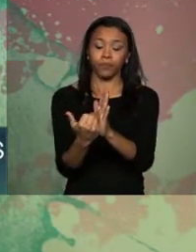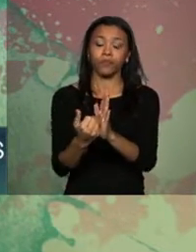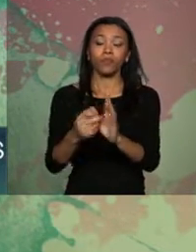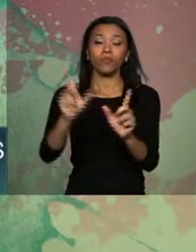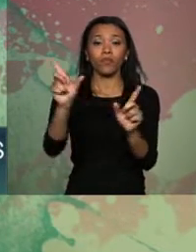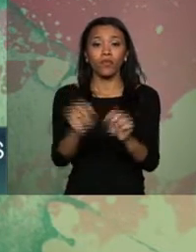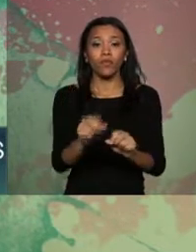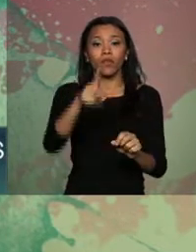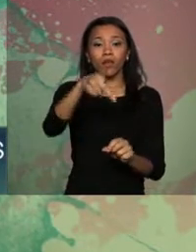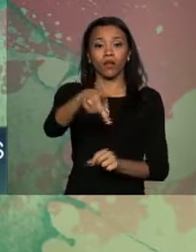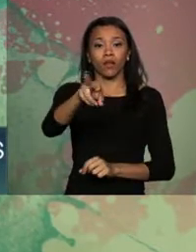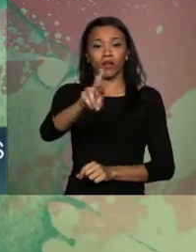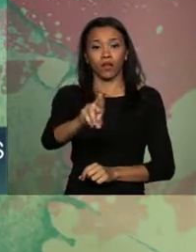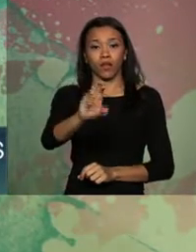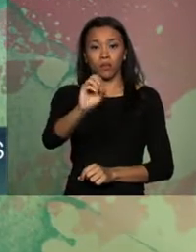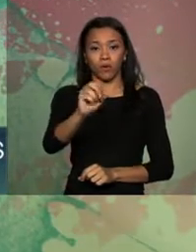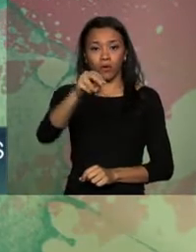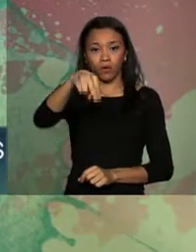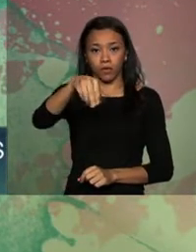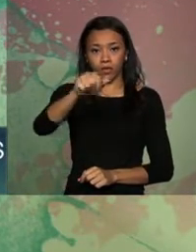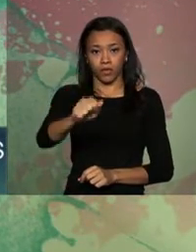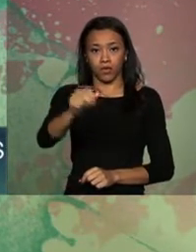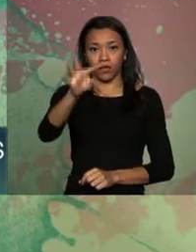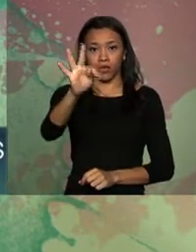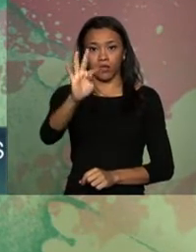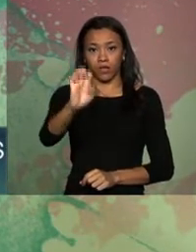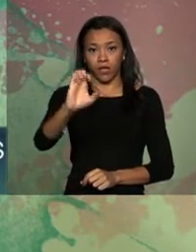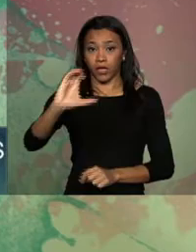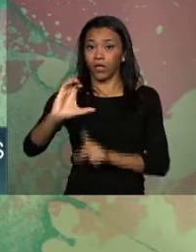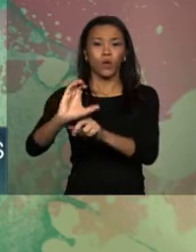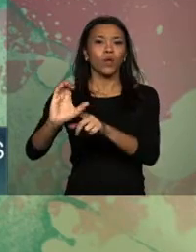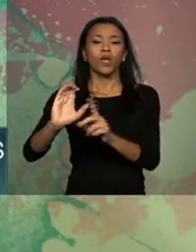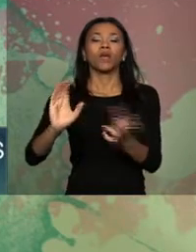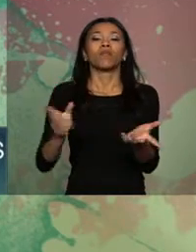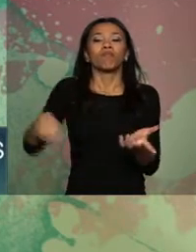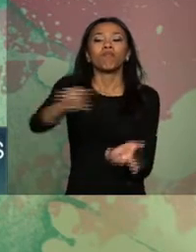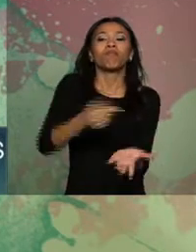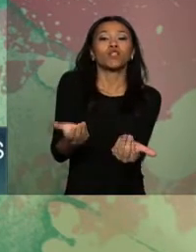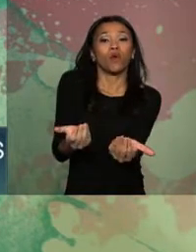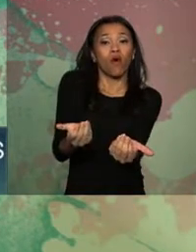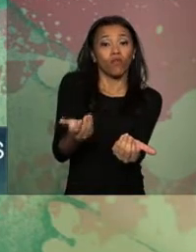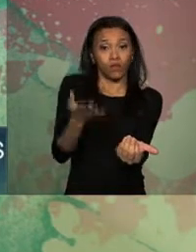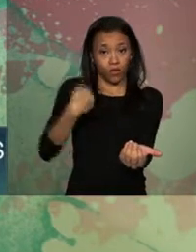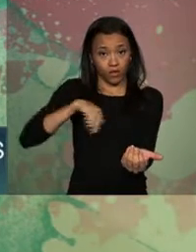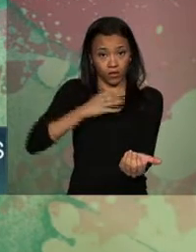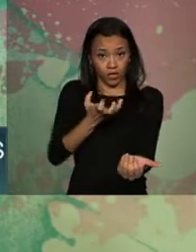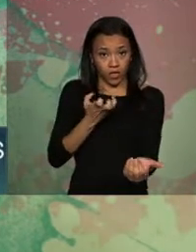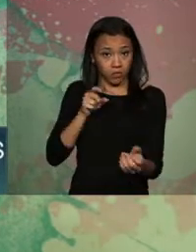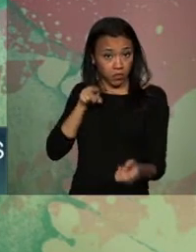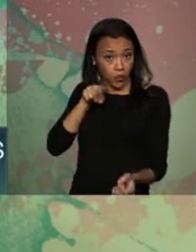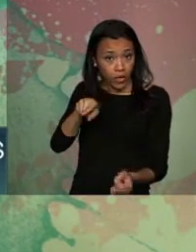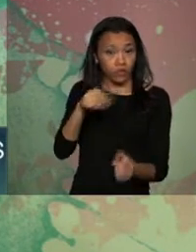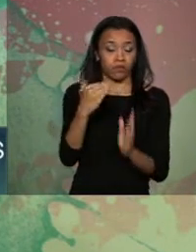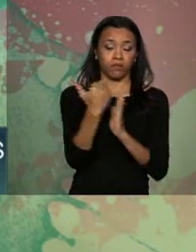Jovem Aprendiz, nós queremos algumas coisas. Nós queremos que